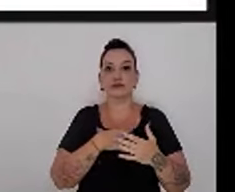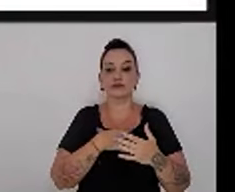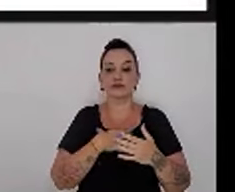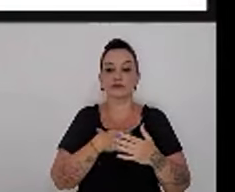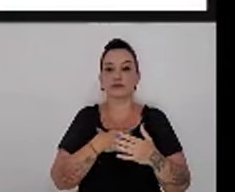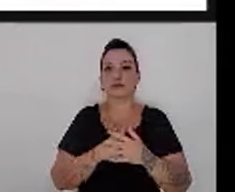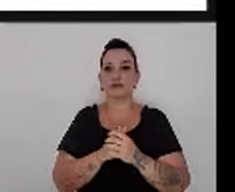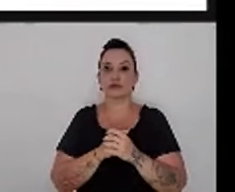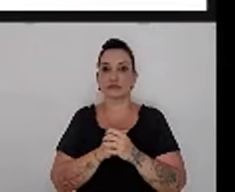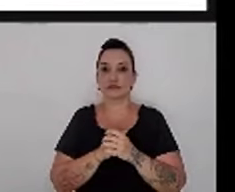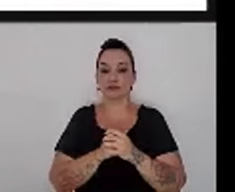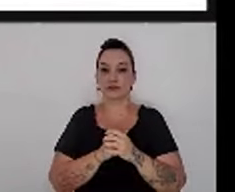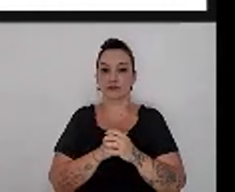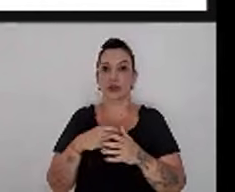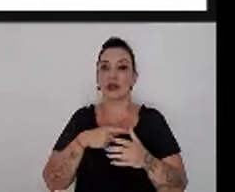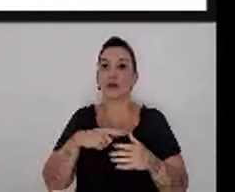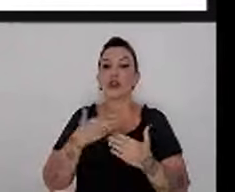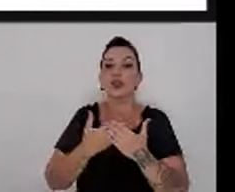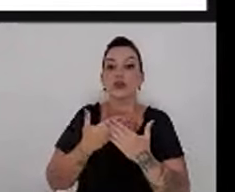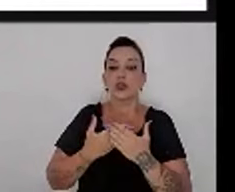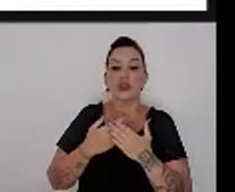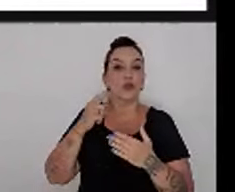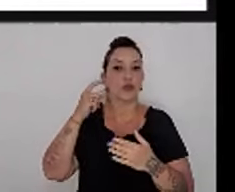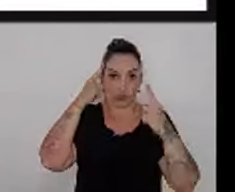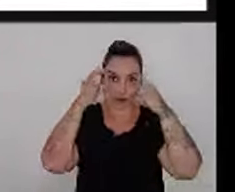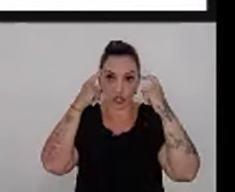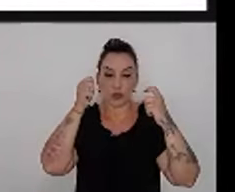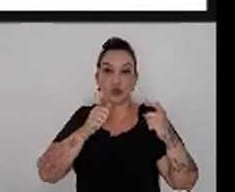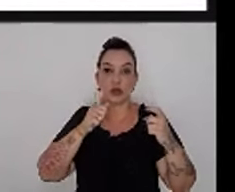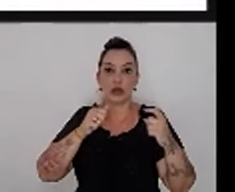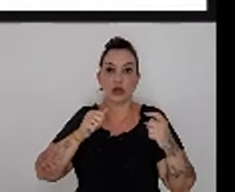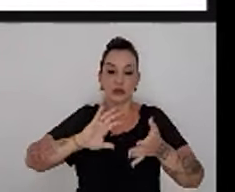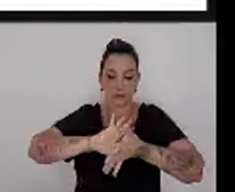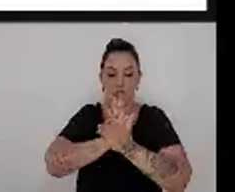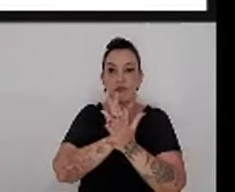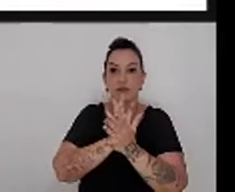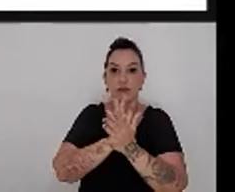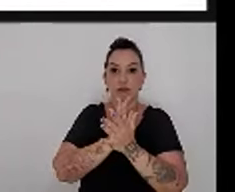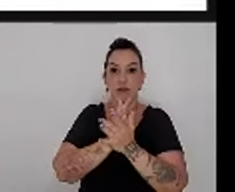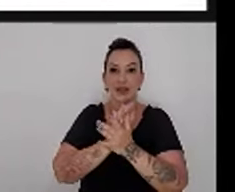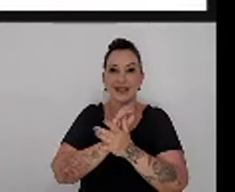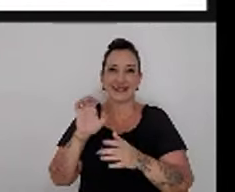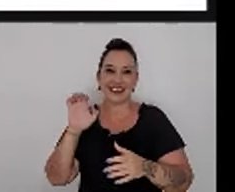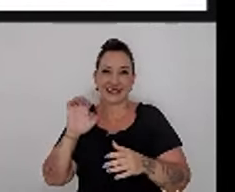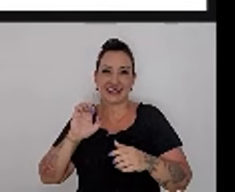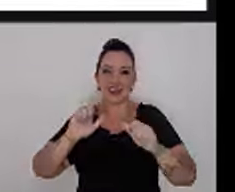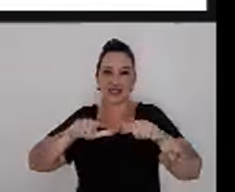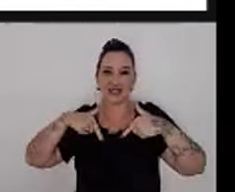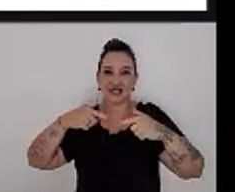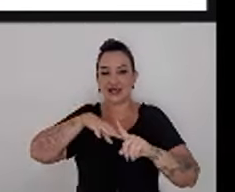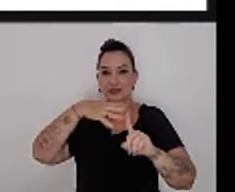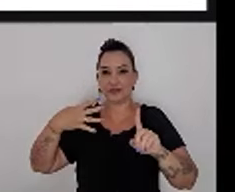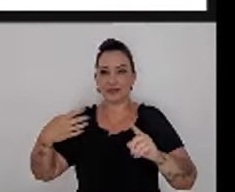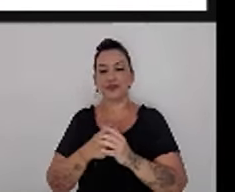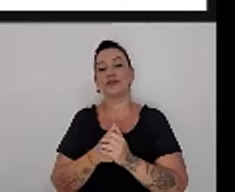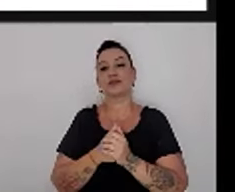ainda muito segmentada. Estuda-se violência contra mulheres, ou homofobia, ou transfobia. O processo de consolidação